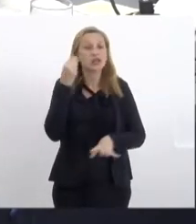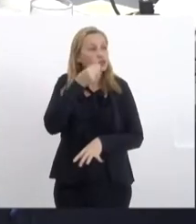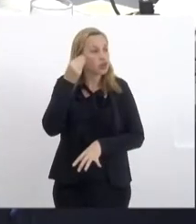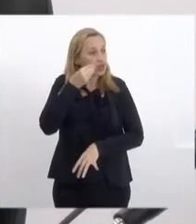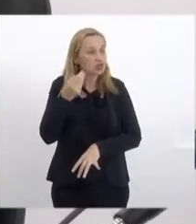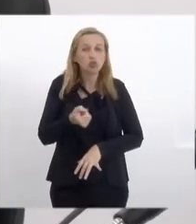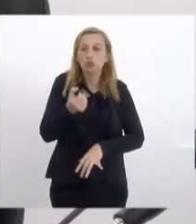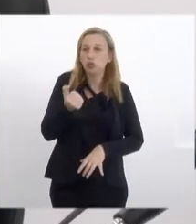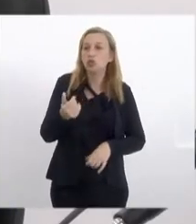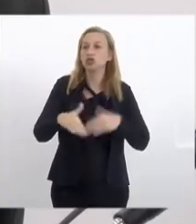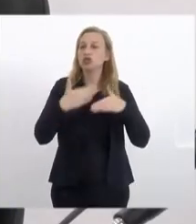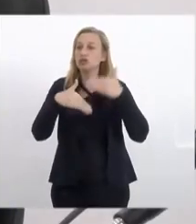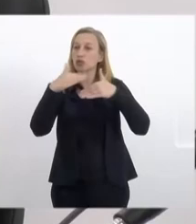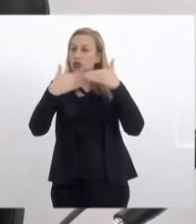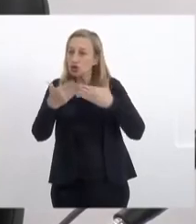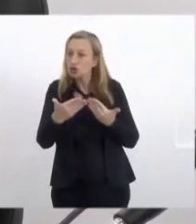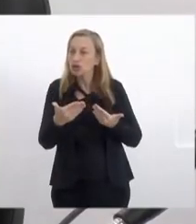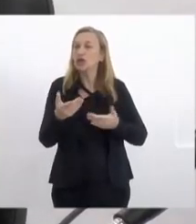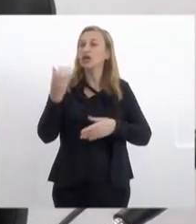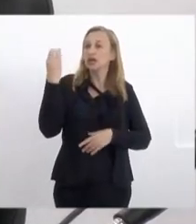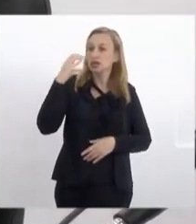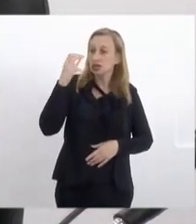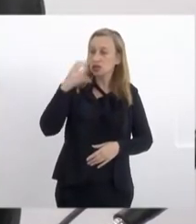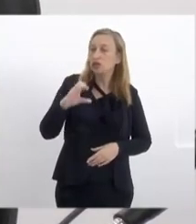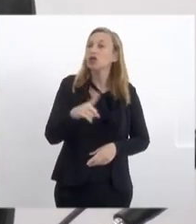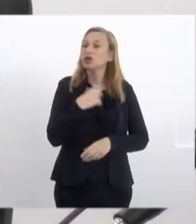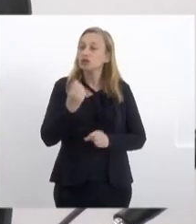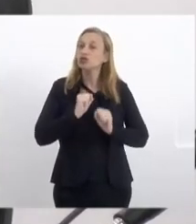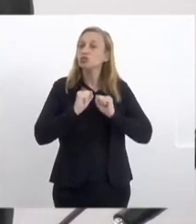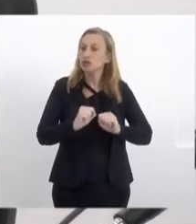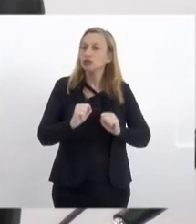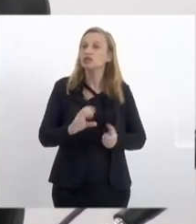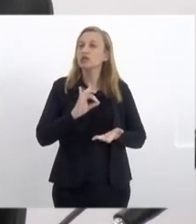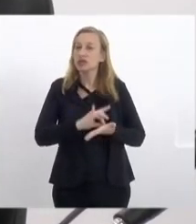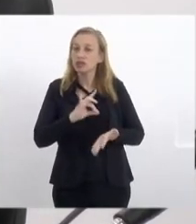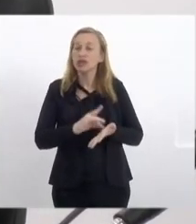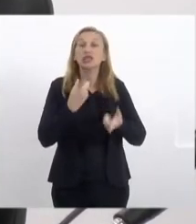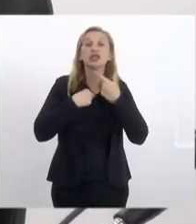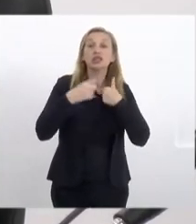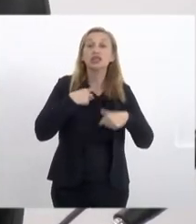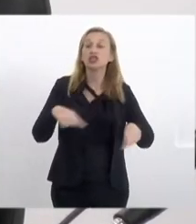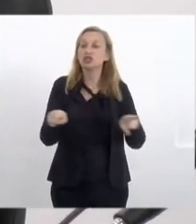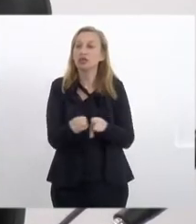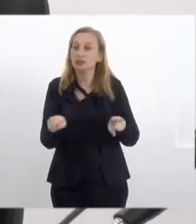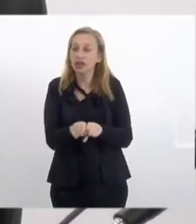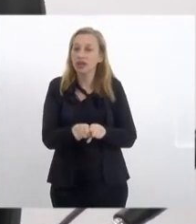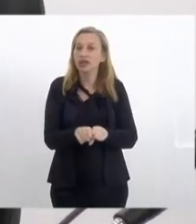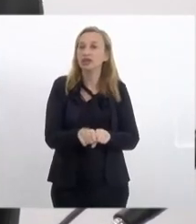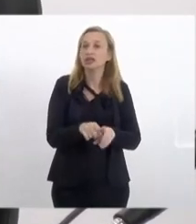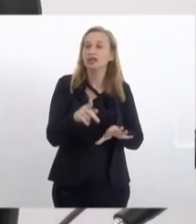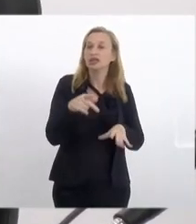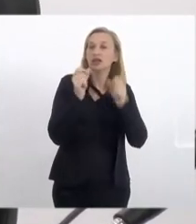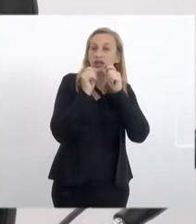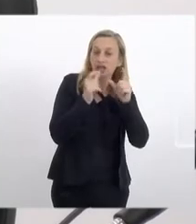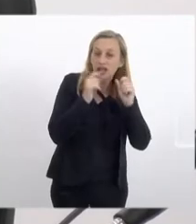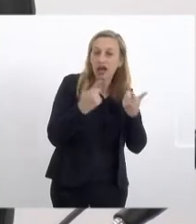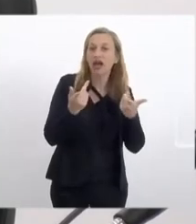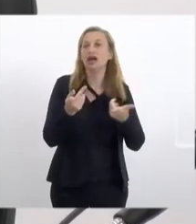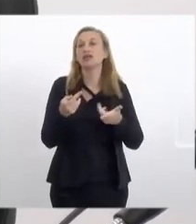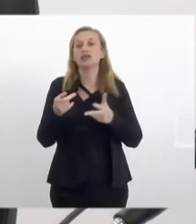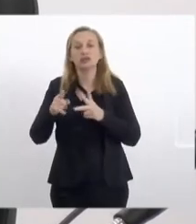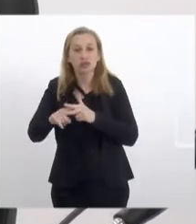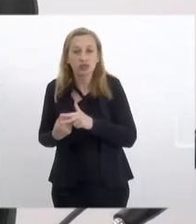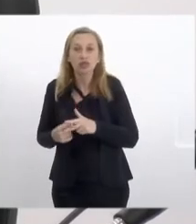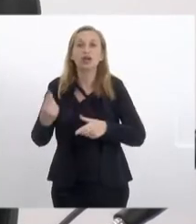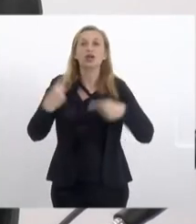experiências que a gente tem desenvolvido em Niterói e que a gente pode, naturalmente, a gente deseja aqui também ser demandado, criticado, aperfeiçoar